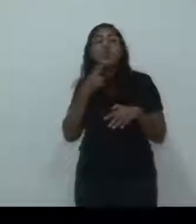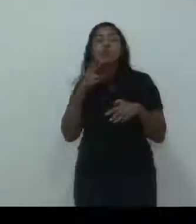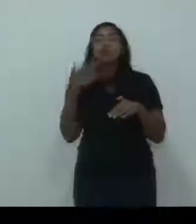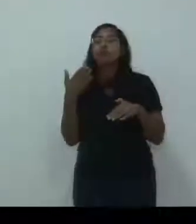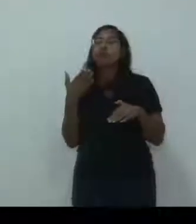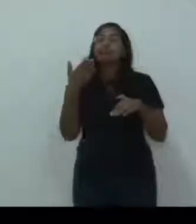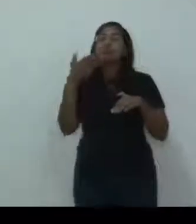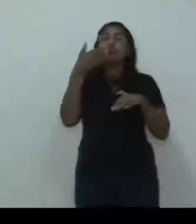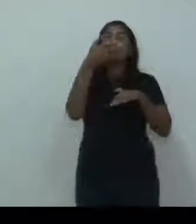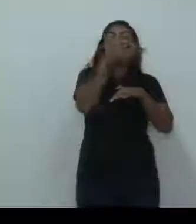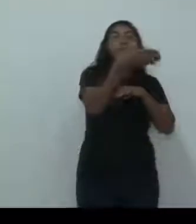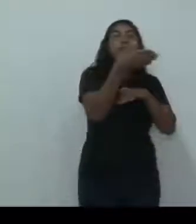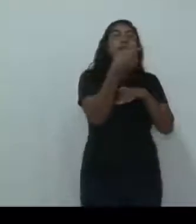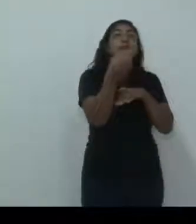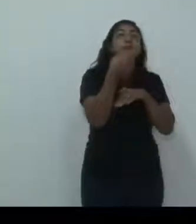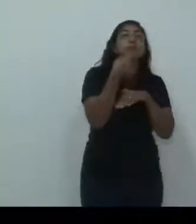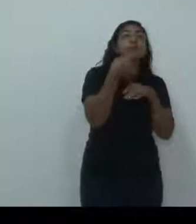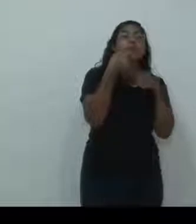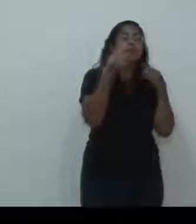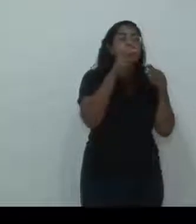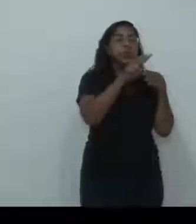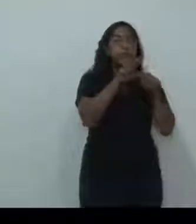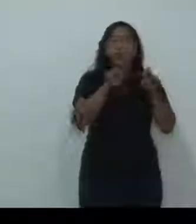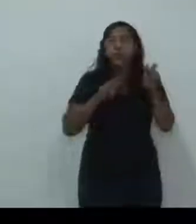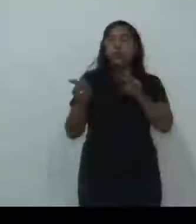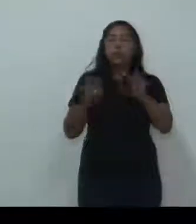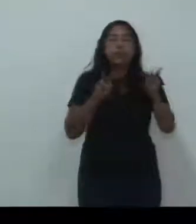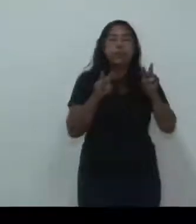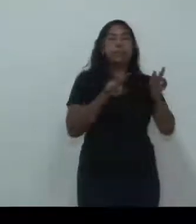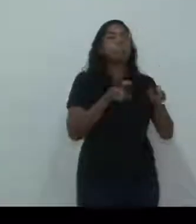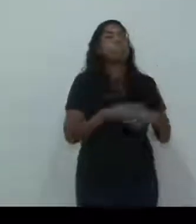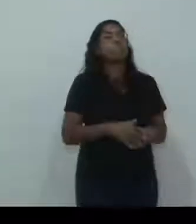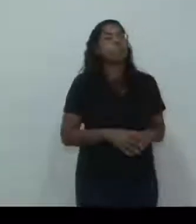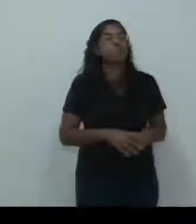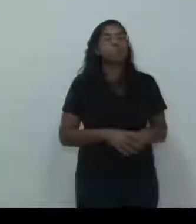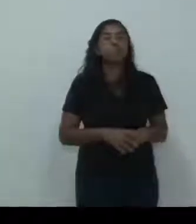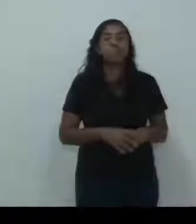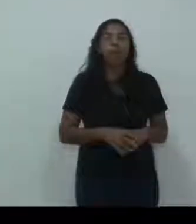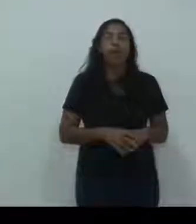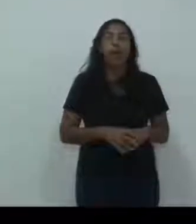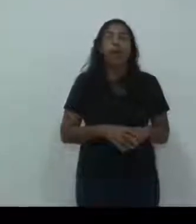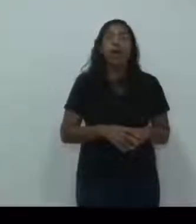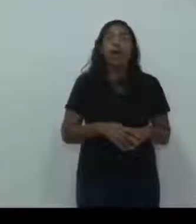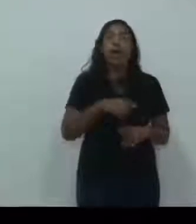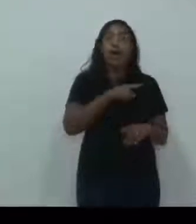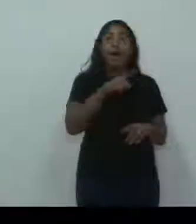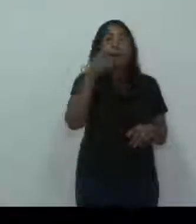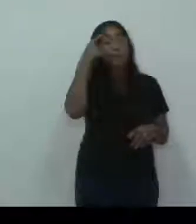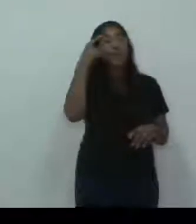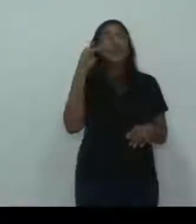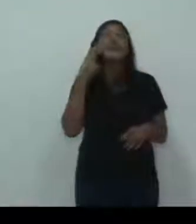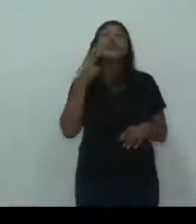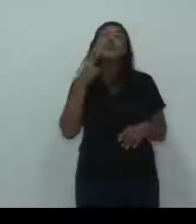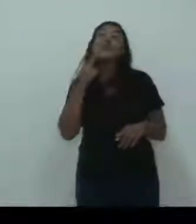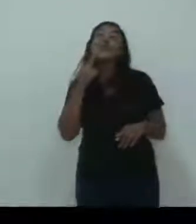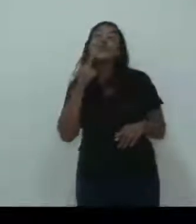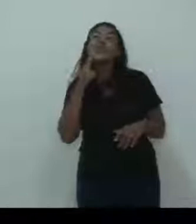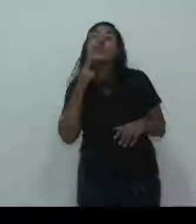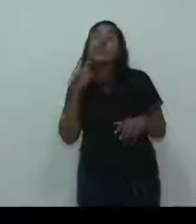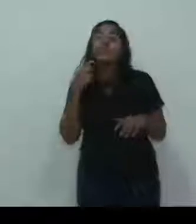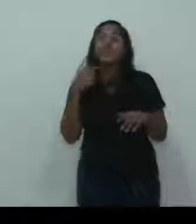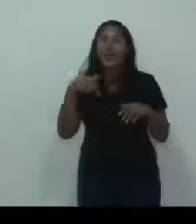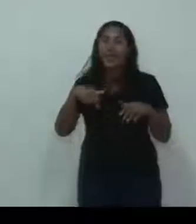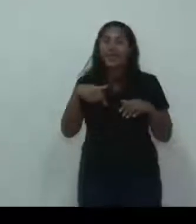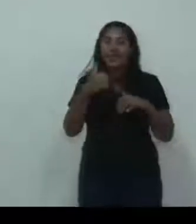pessoas ficaram assustadas, não é? Quem já teve essa experiência, cada 100 vezes que a gente fala de Vinhedo, quase que 110